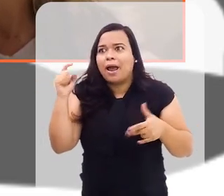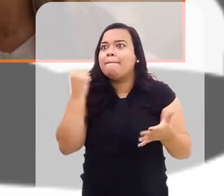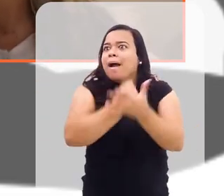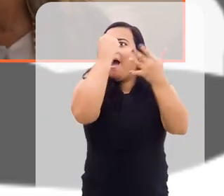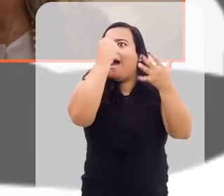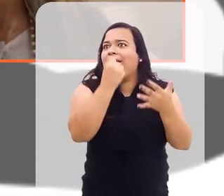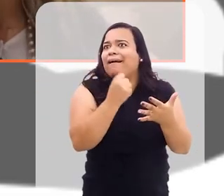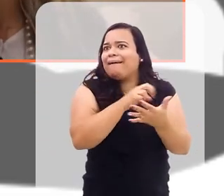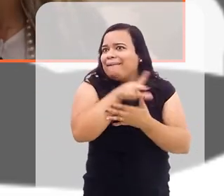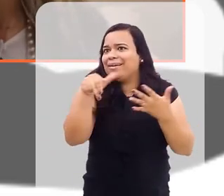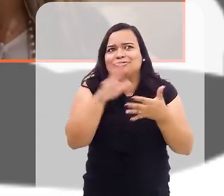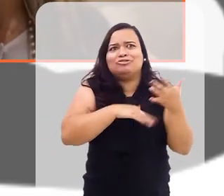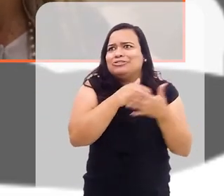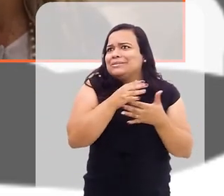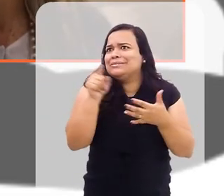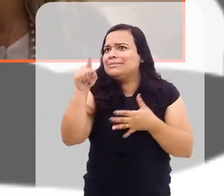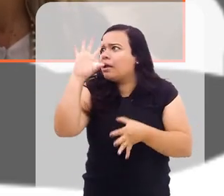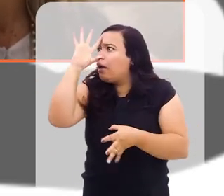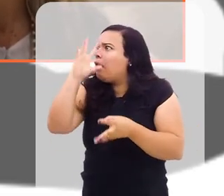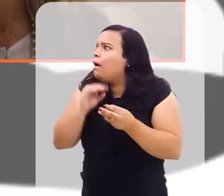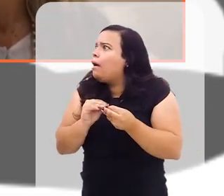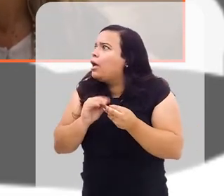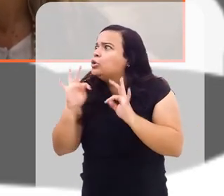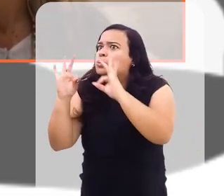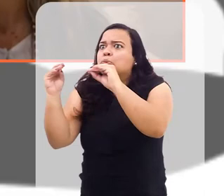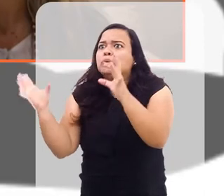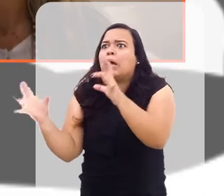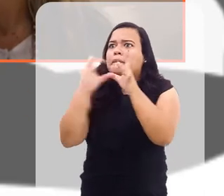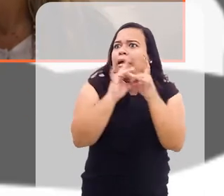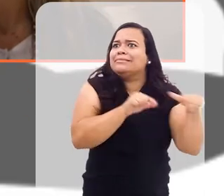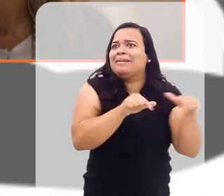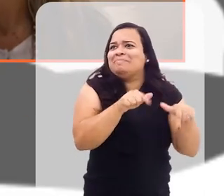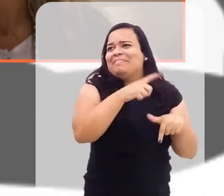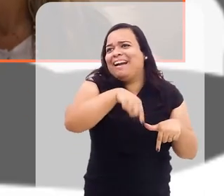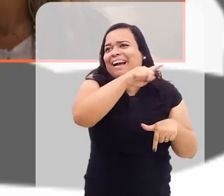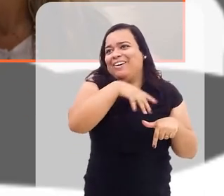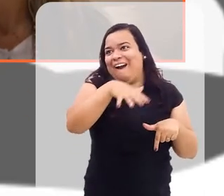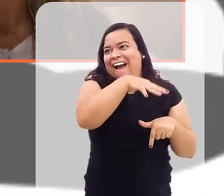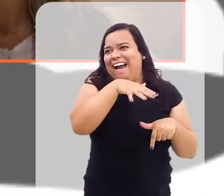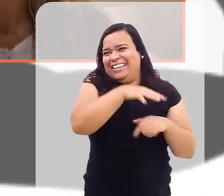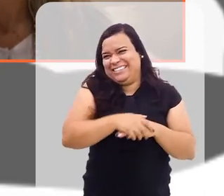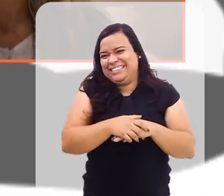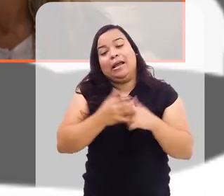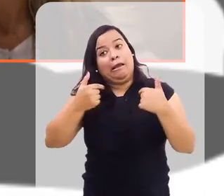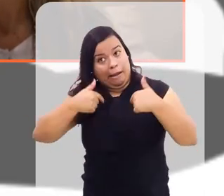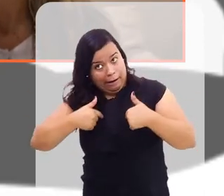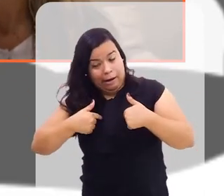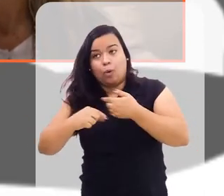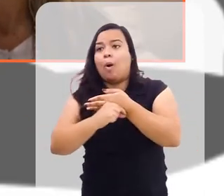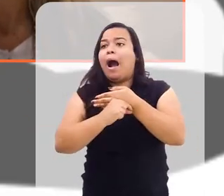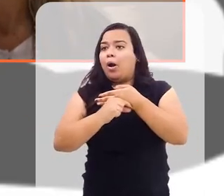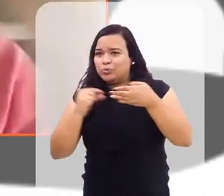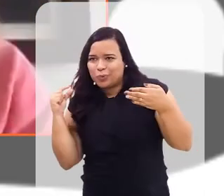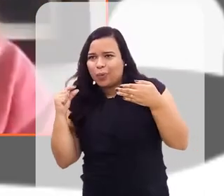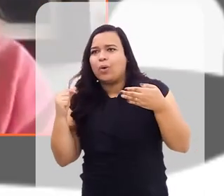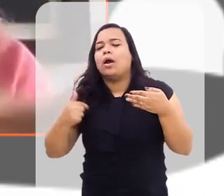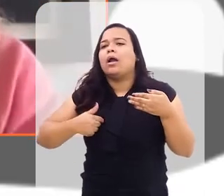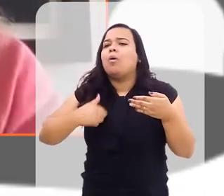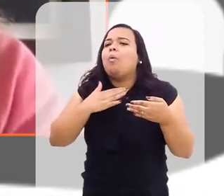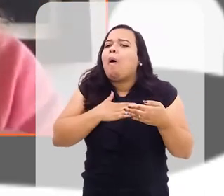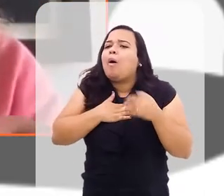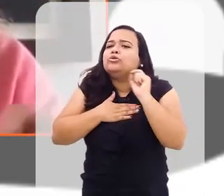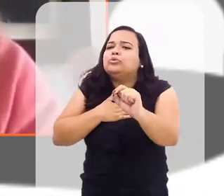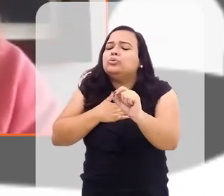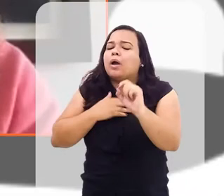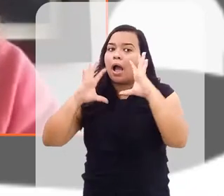marca de tinta, né? E é mais ou menos por aí. E eu, como autora, o que eu faço é prestar